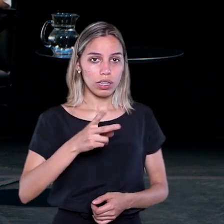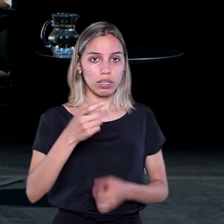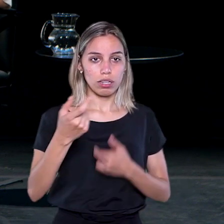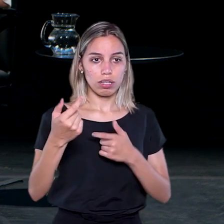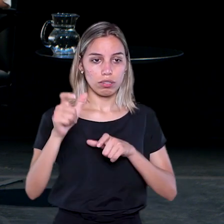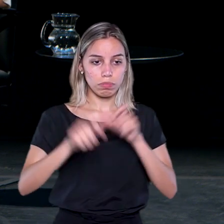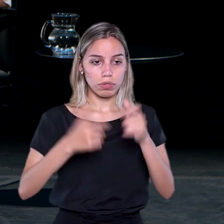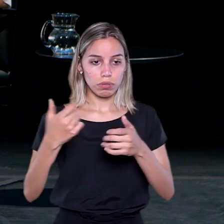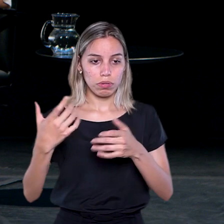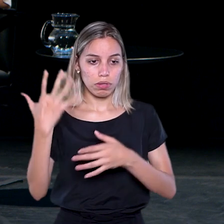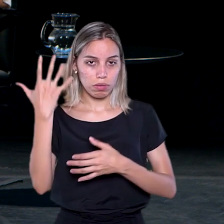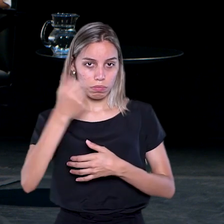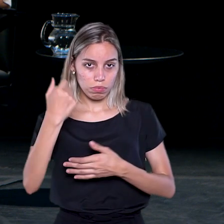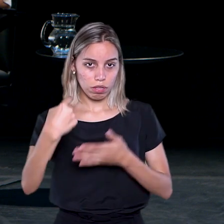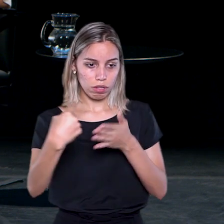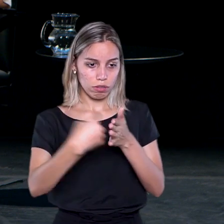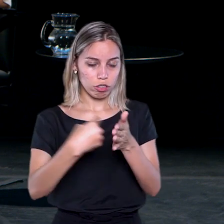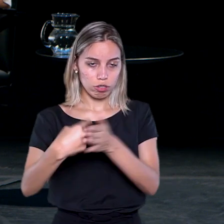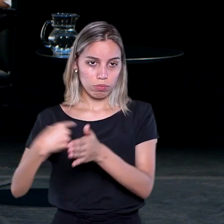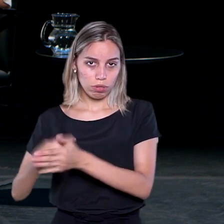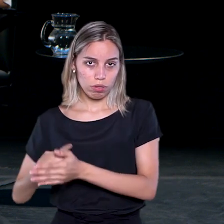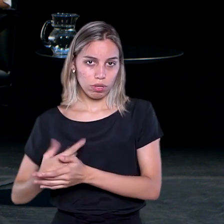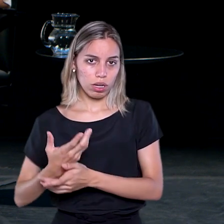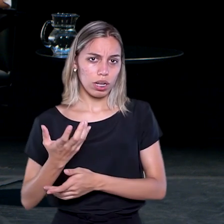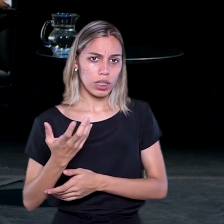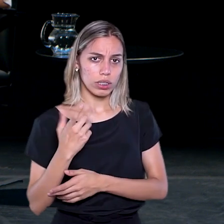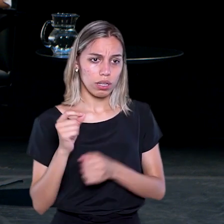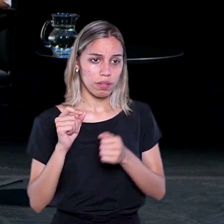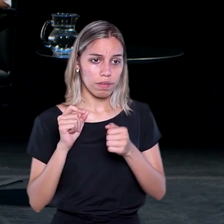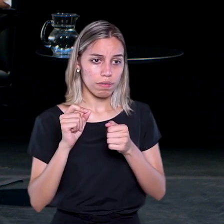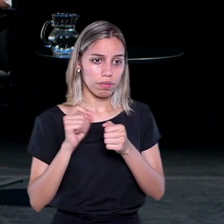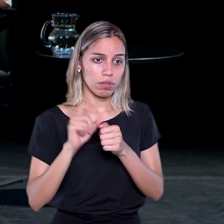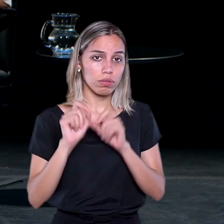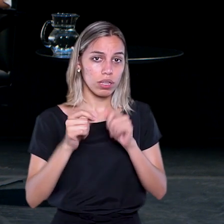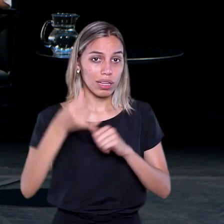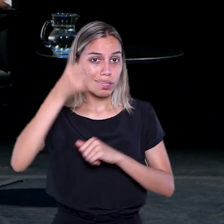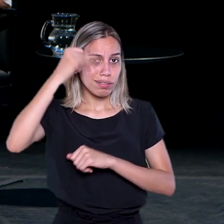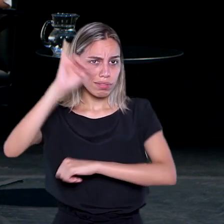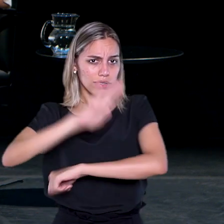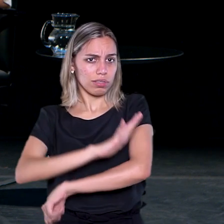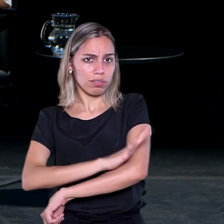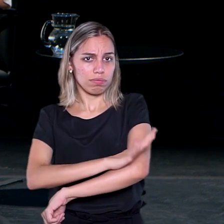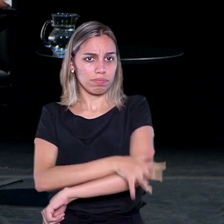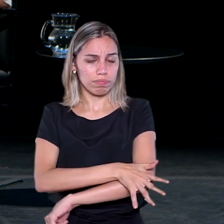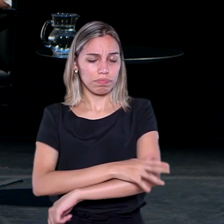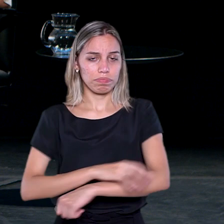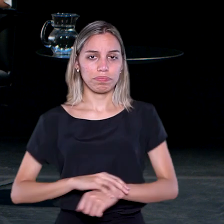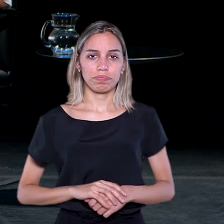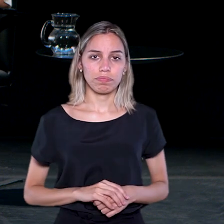que querem, de fato, exercer o antirracismo, porque é preciso